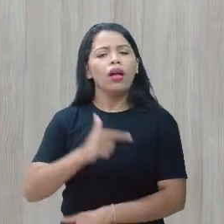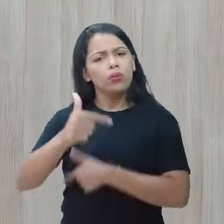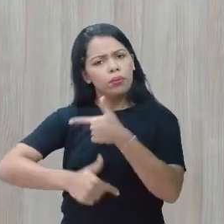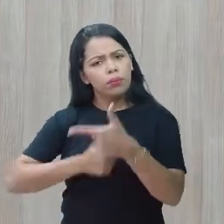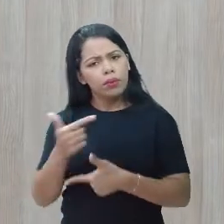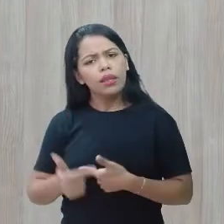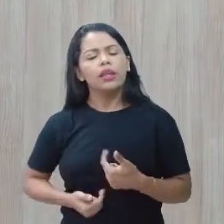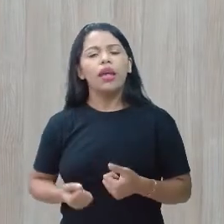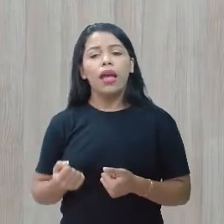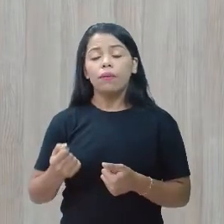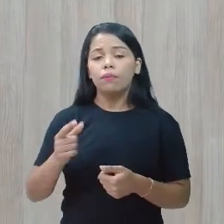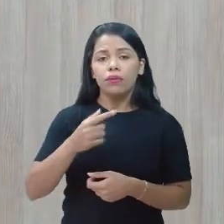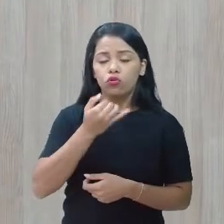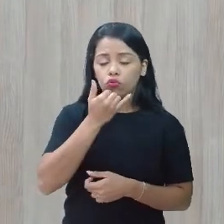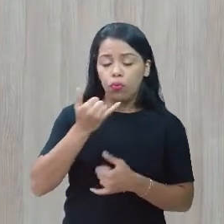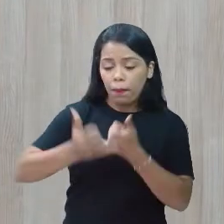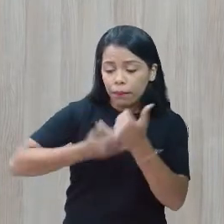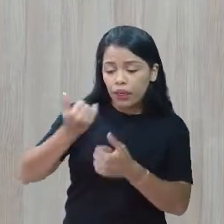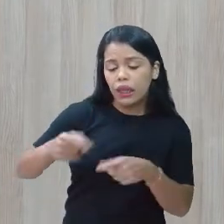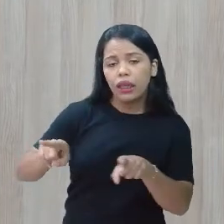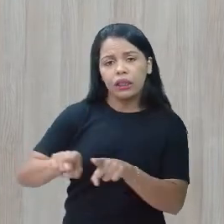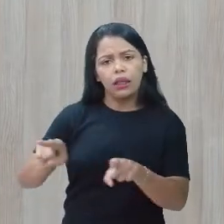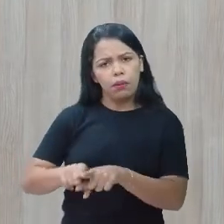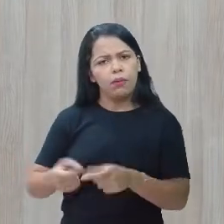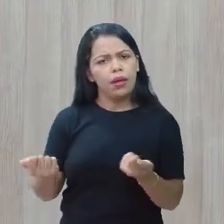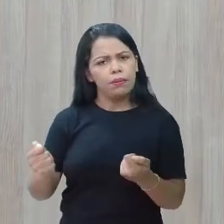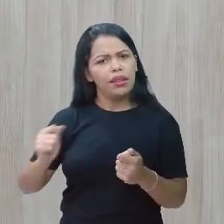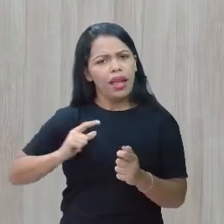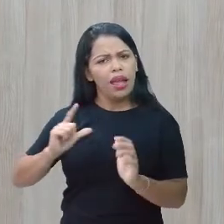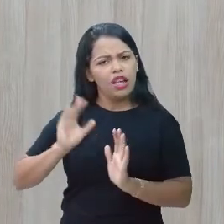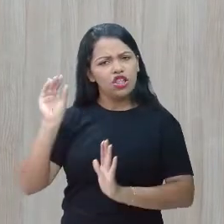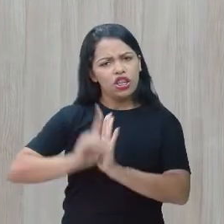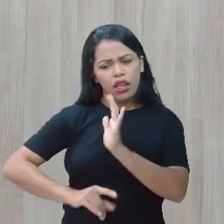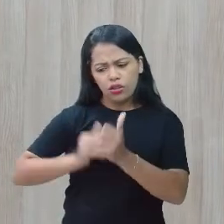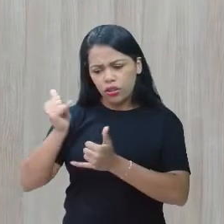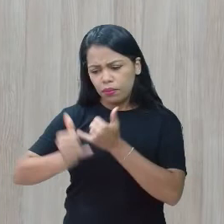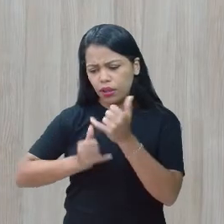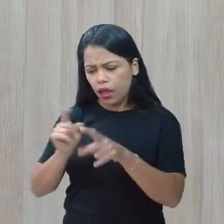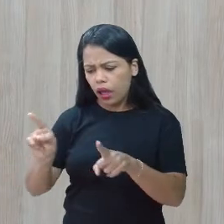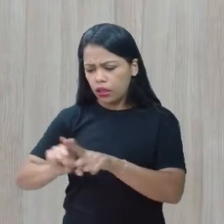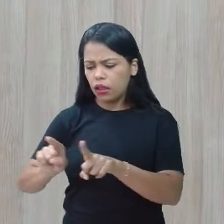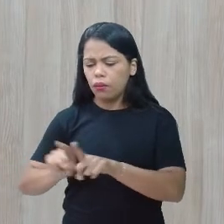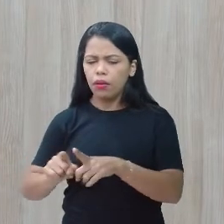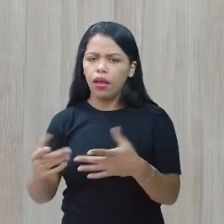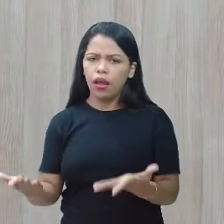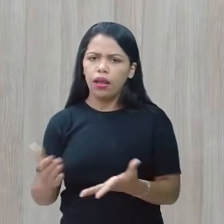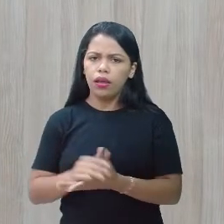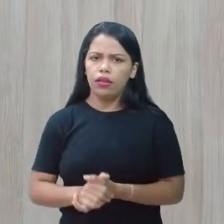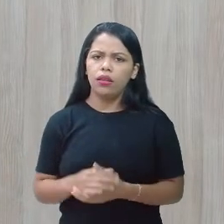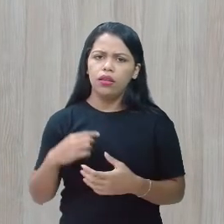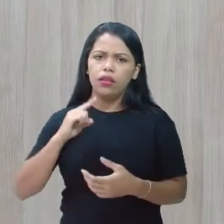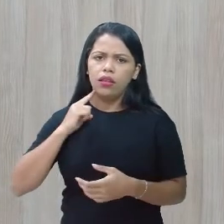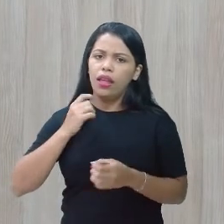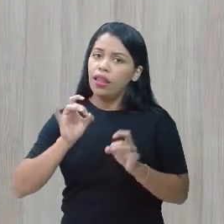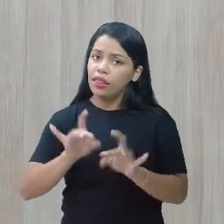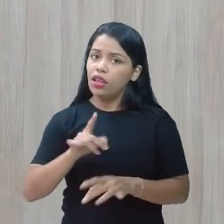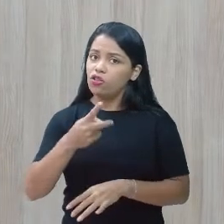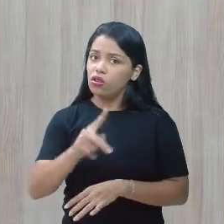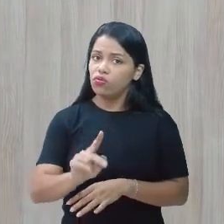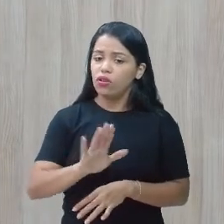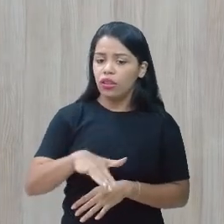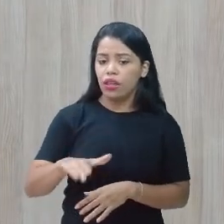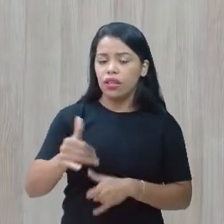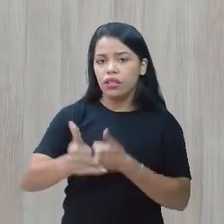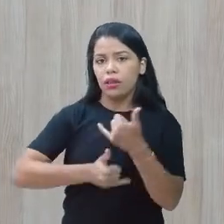todinho, ficar daquele jeito. Criança que brinca se suja, não é? Deixa a sua criança brincar, isso é